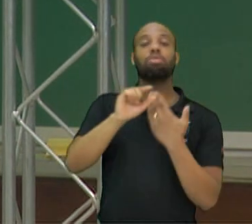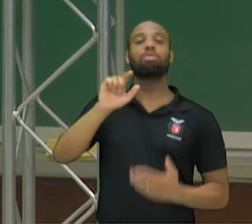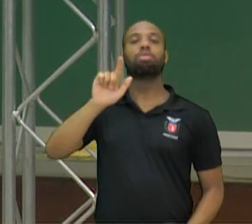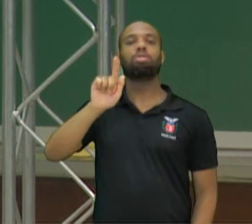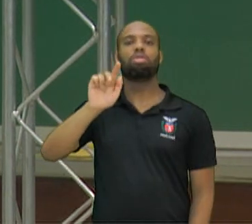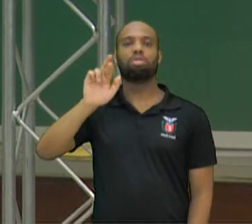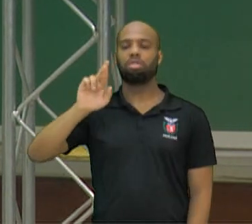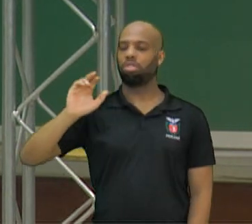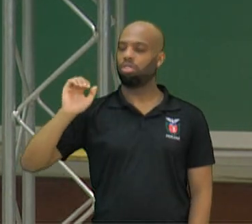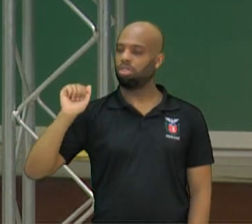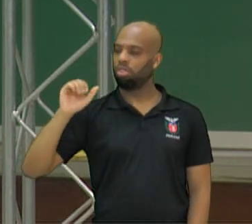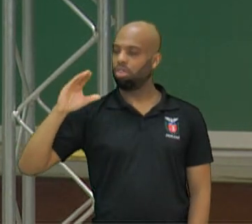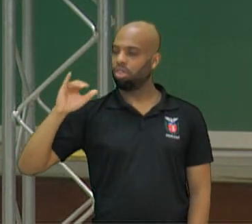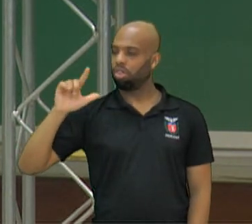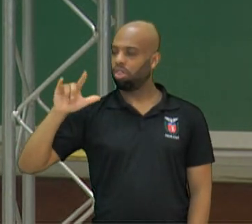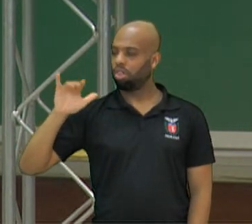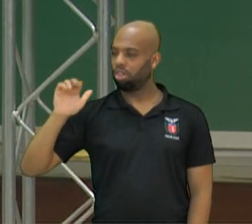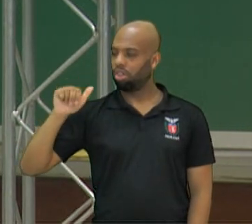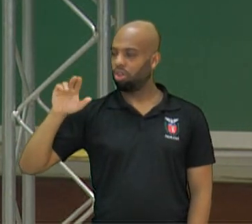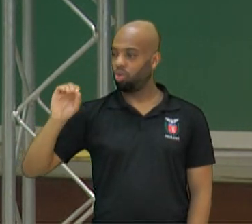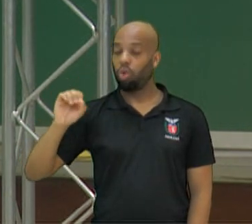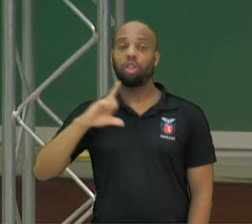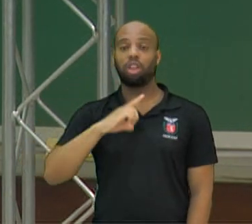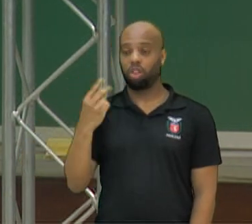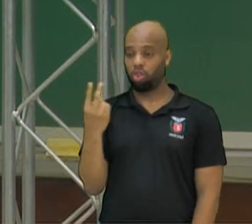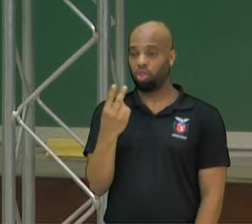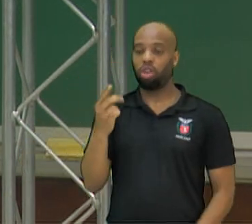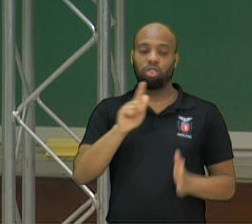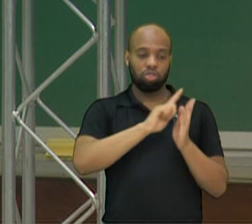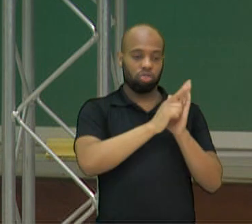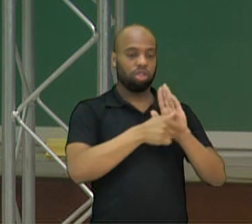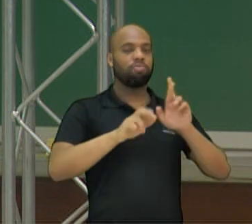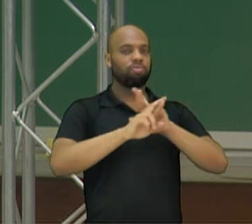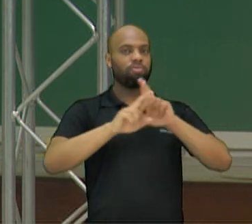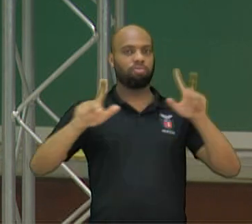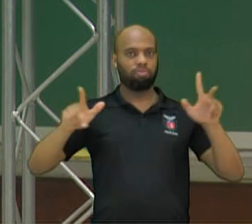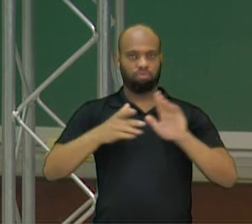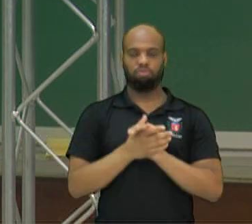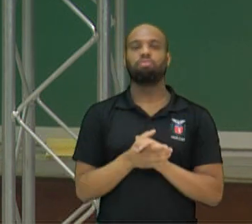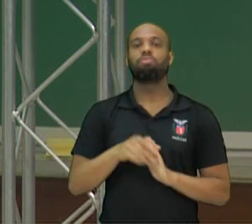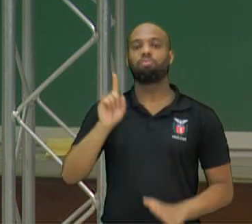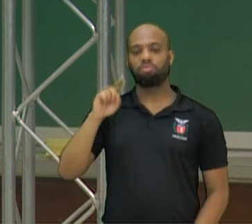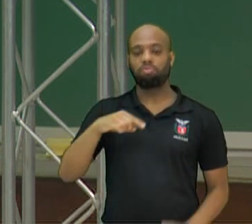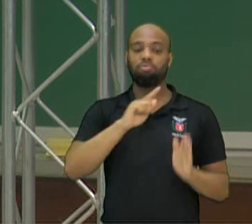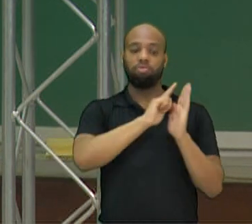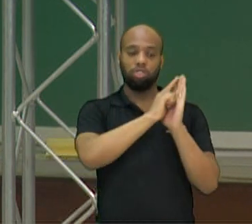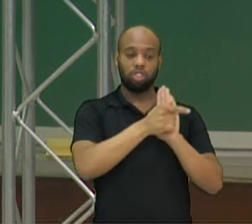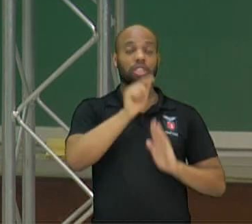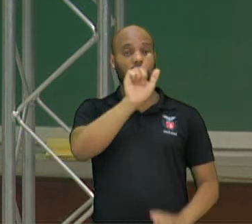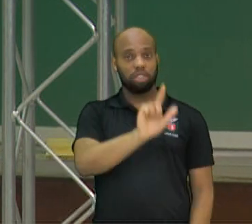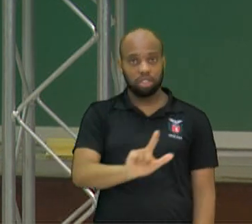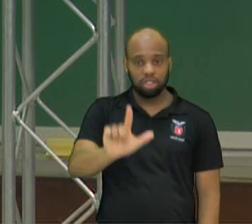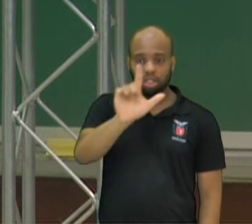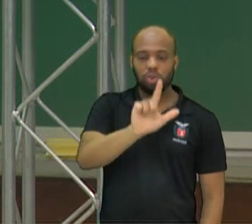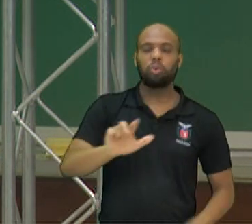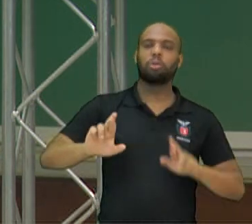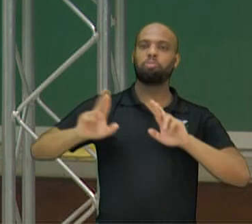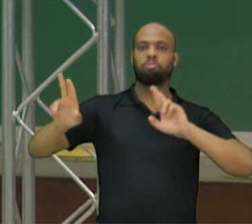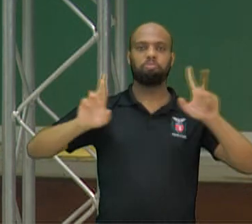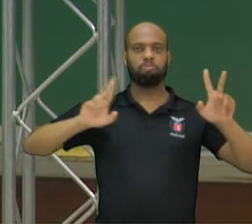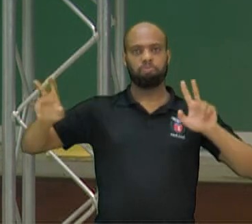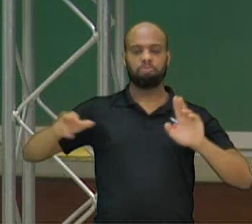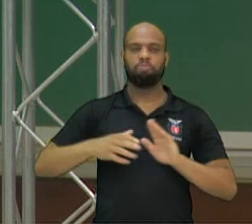aqui, turma, dois gêneros diferentes, ou seja, dois gêneros literários